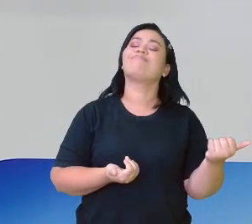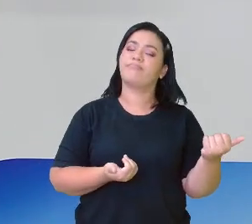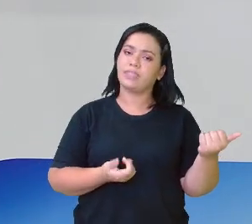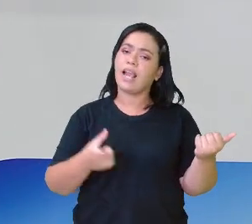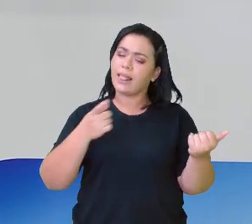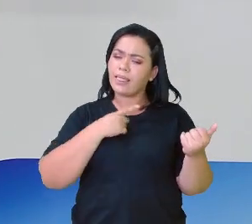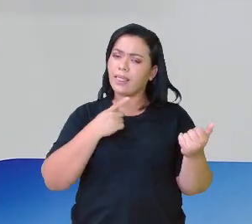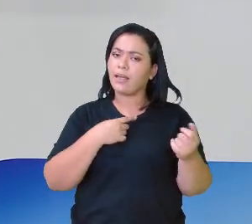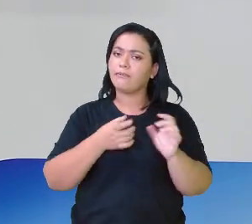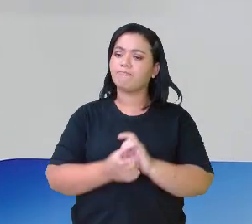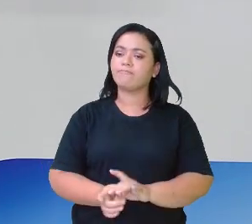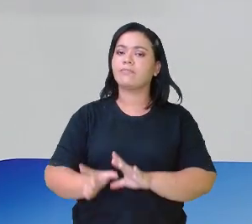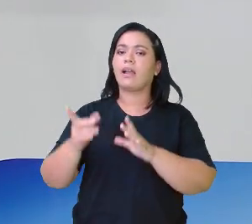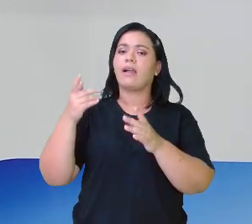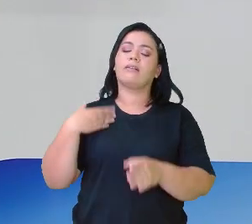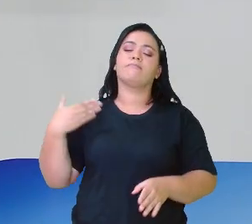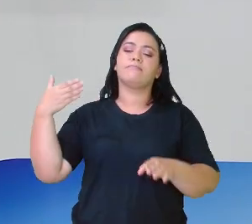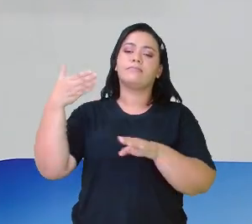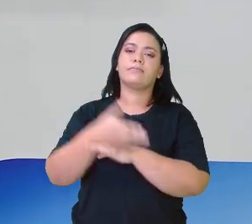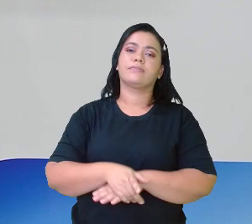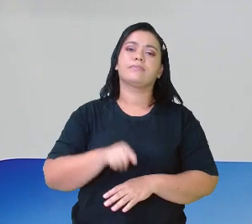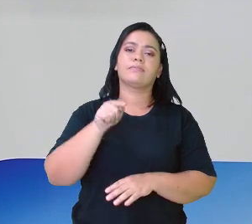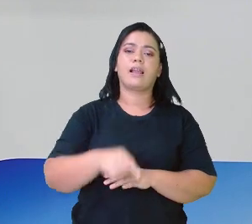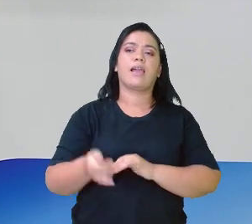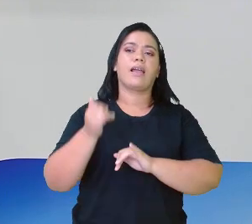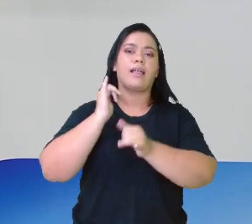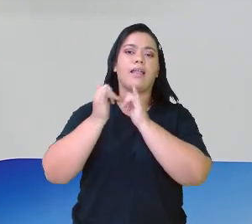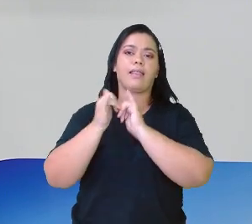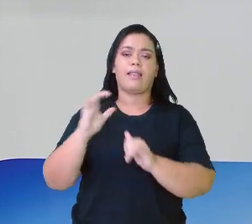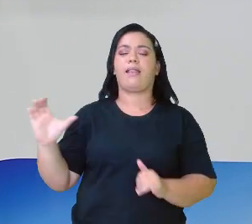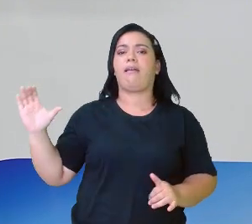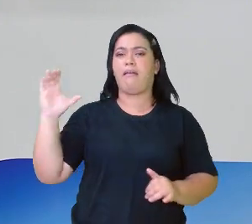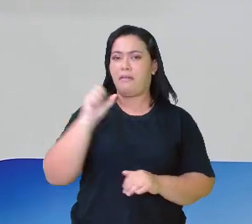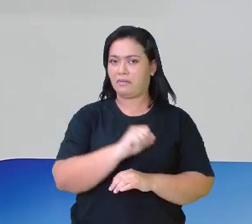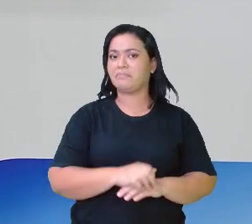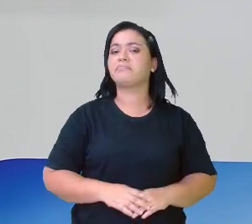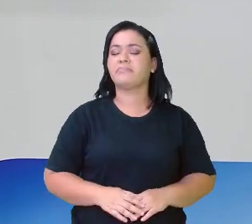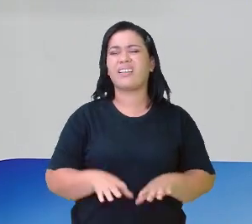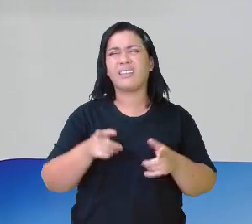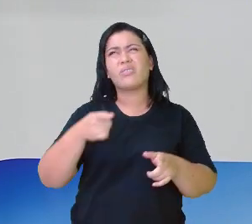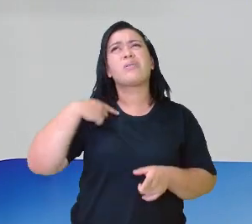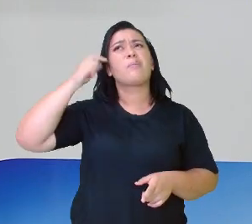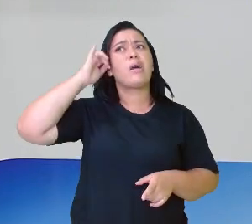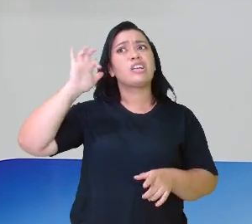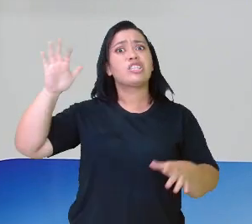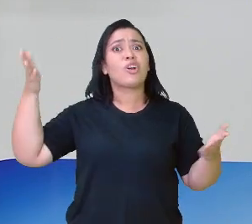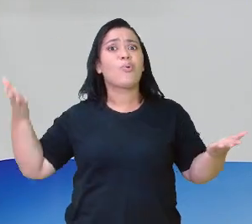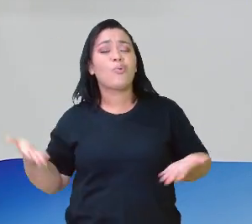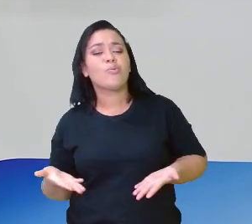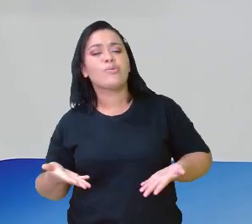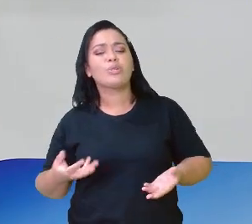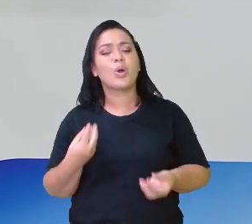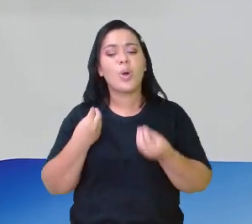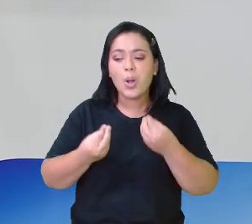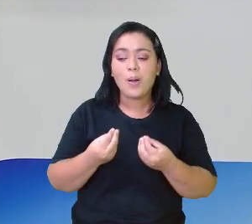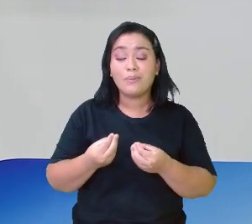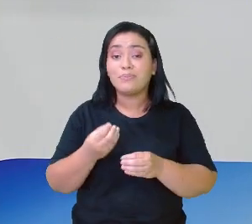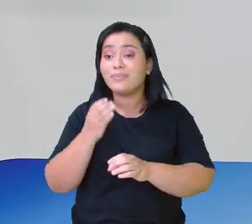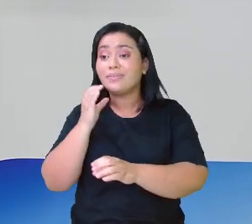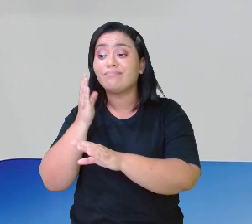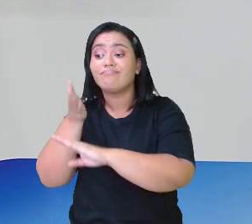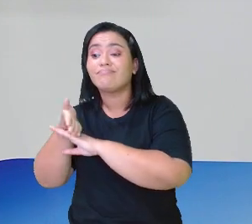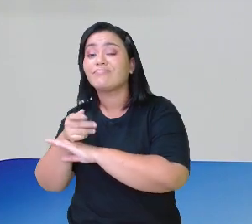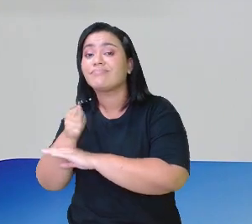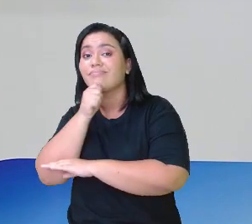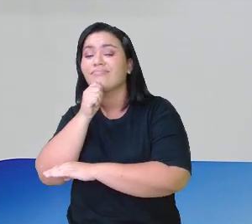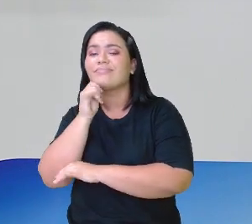têm acesso mais rápido aí à internet. Imagina a sua vida hoje sem acesso à